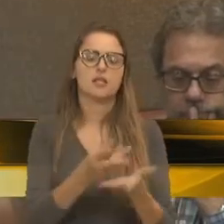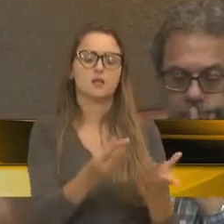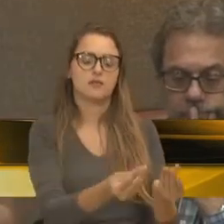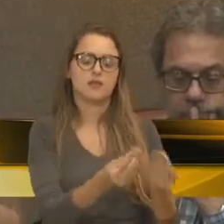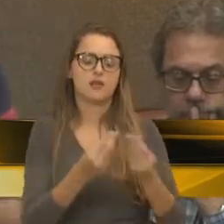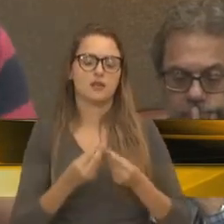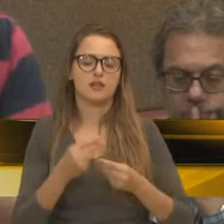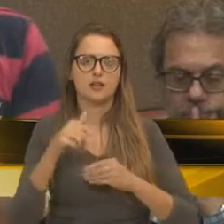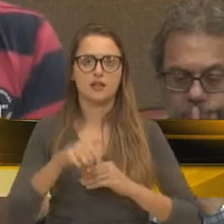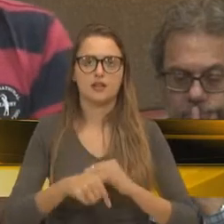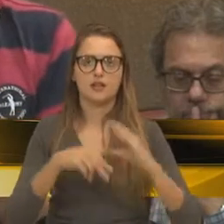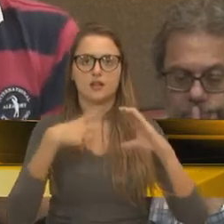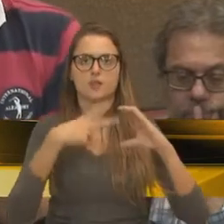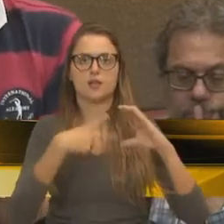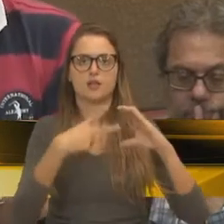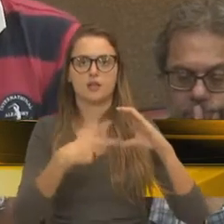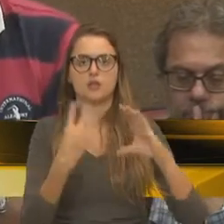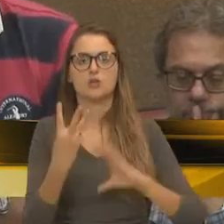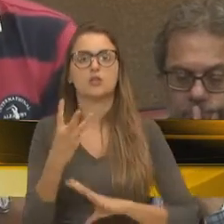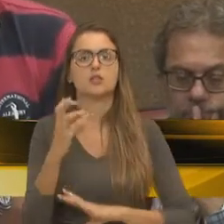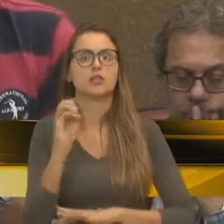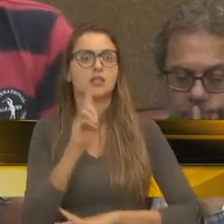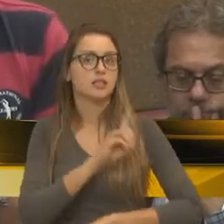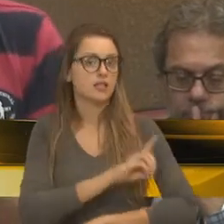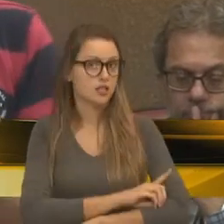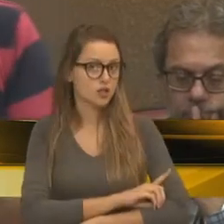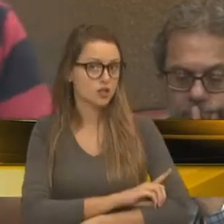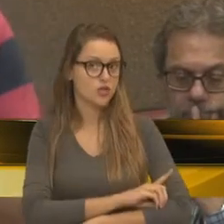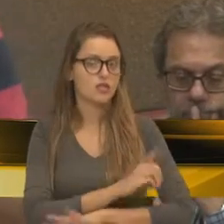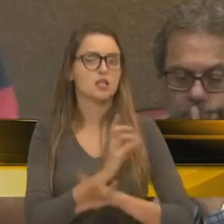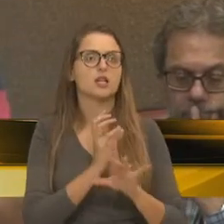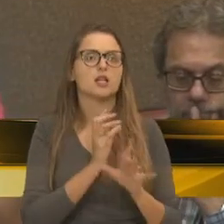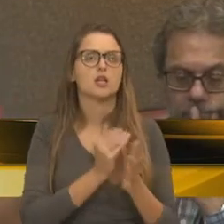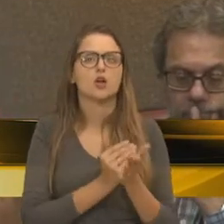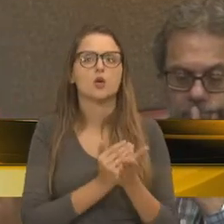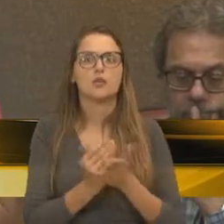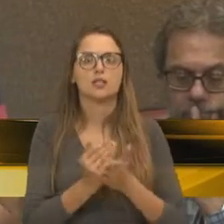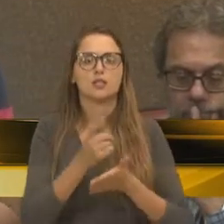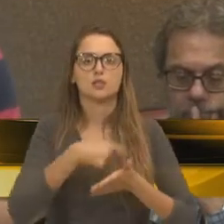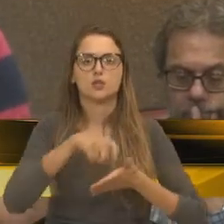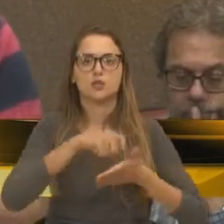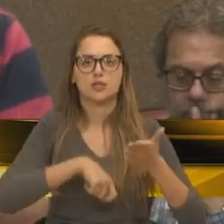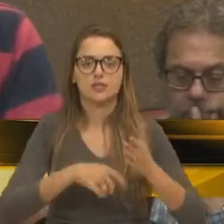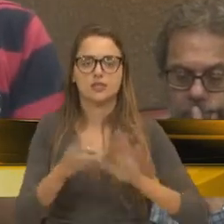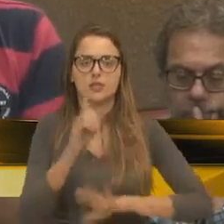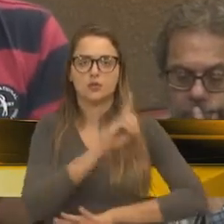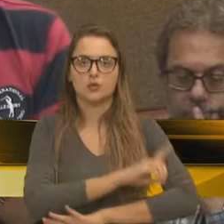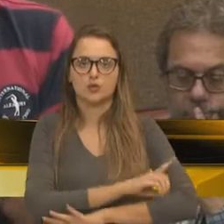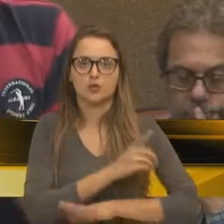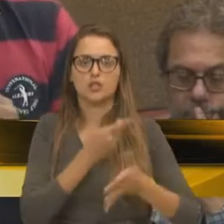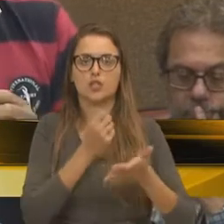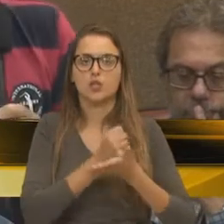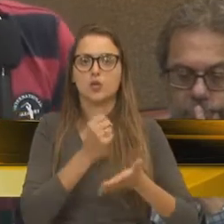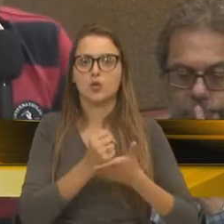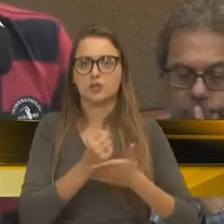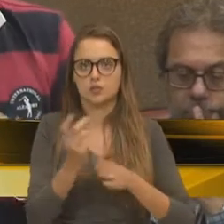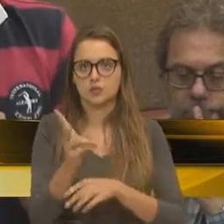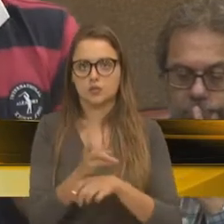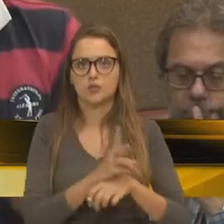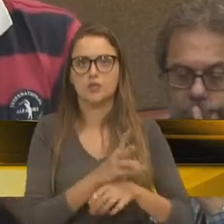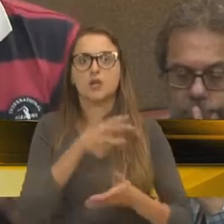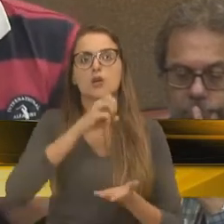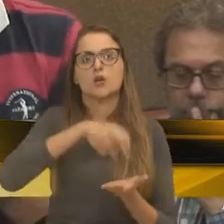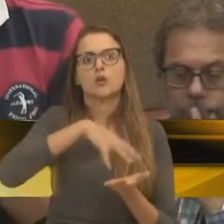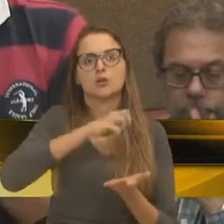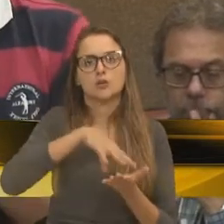vereadores dentro de 30 dias contados da assinatura da operação de crédito autorizada por essa lei cópias dos